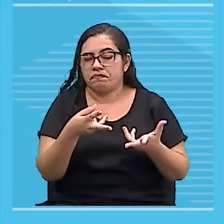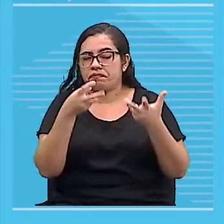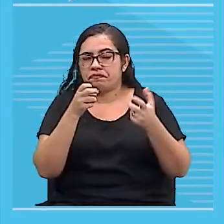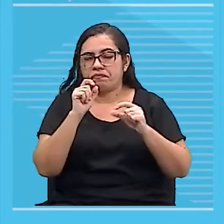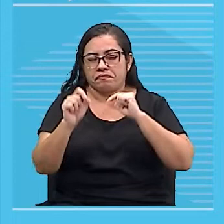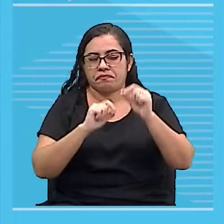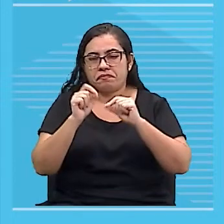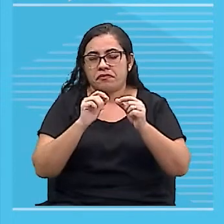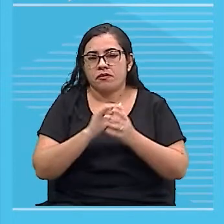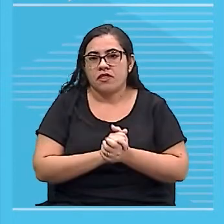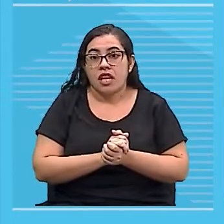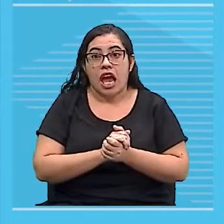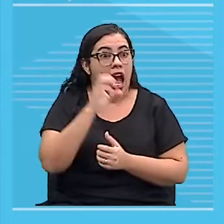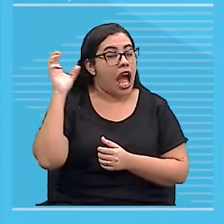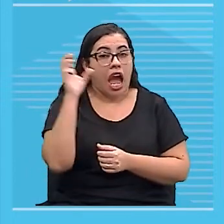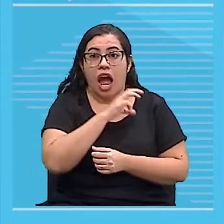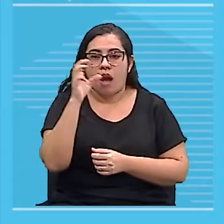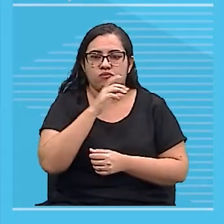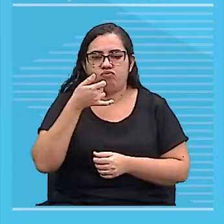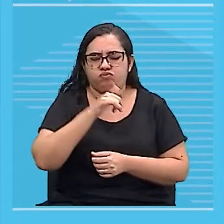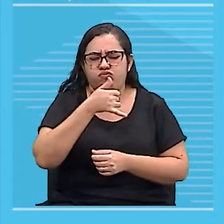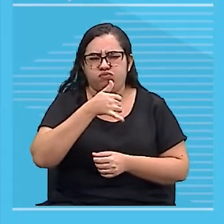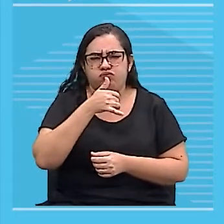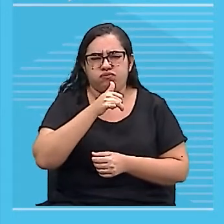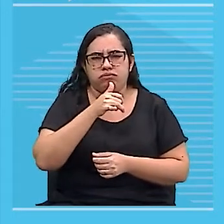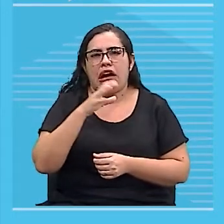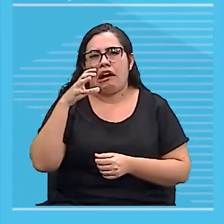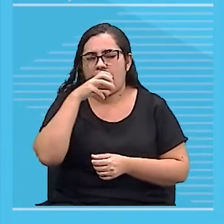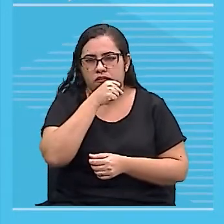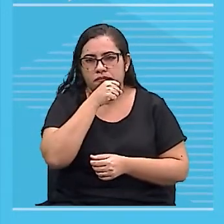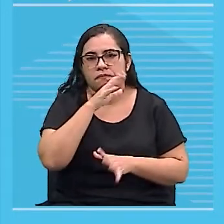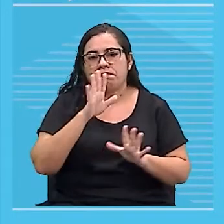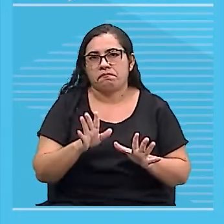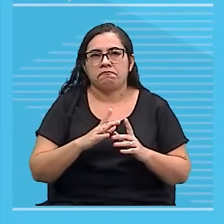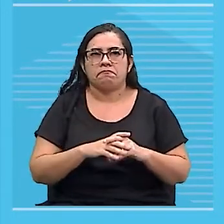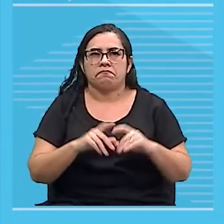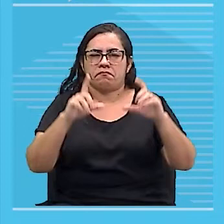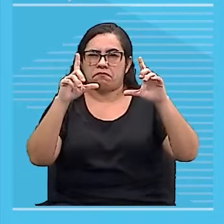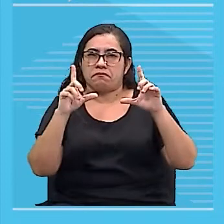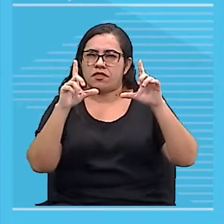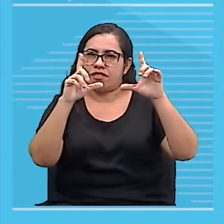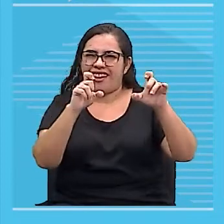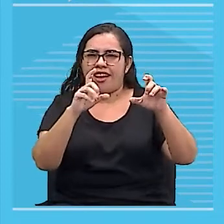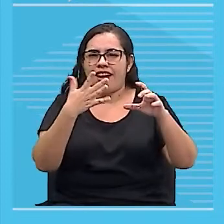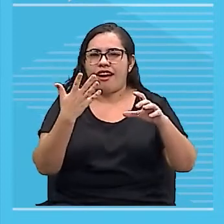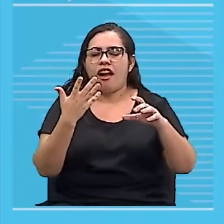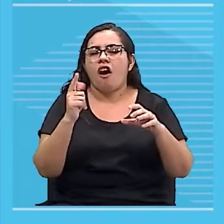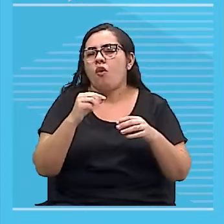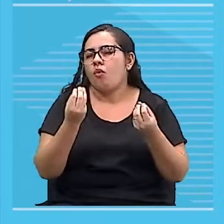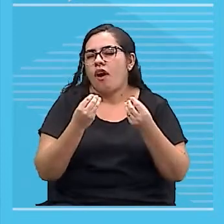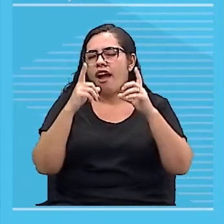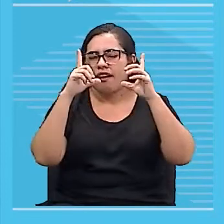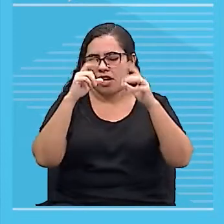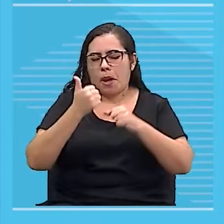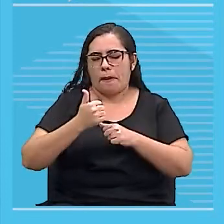seu carregamento também é bem rápido. Por quê? Você, ao tirar uma foto com a câmera profissional,